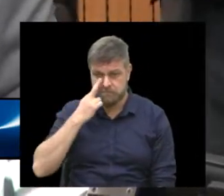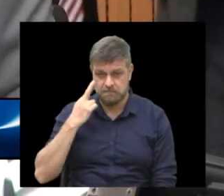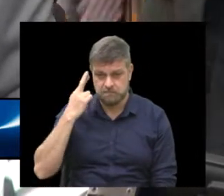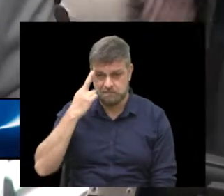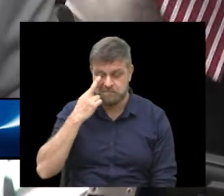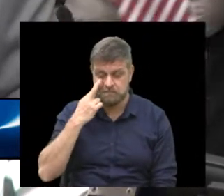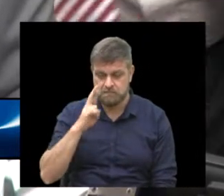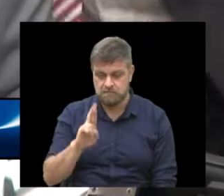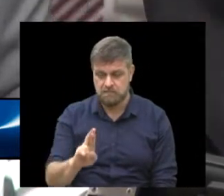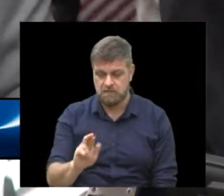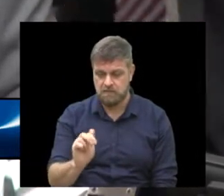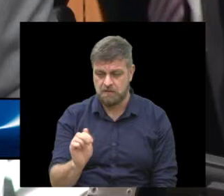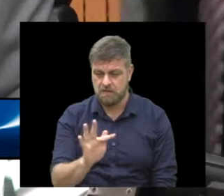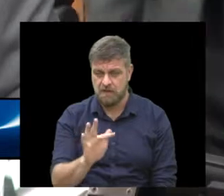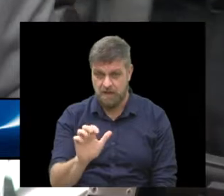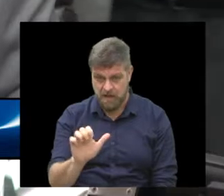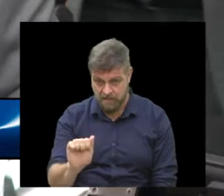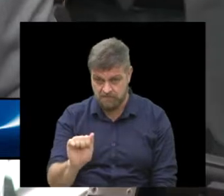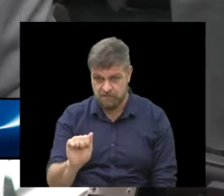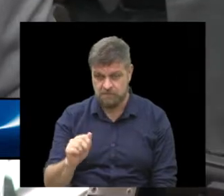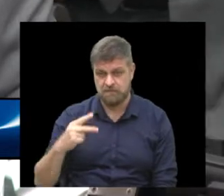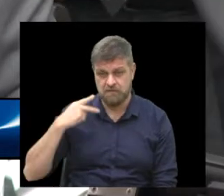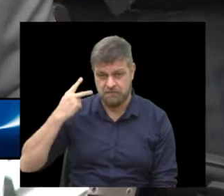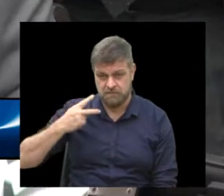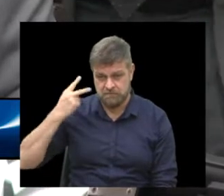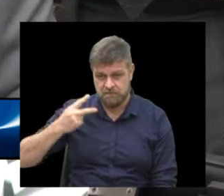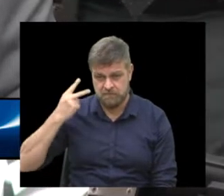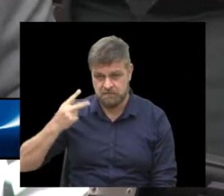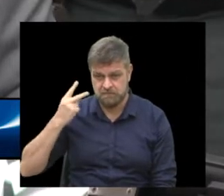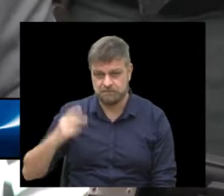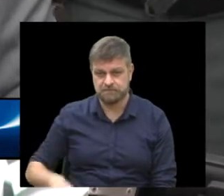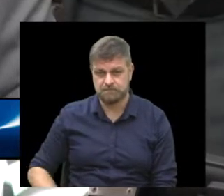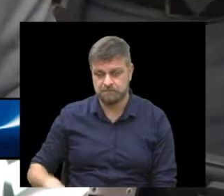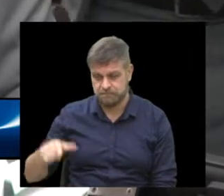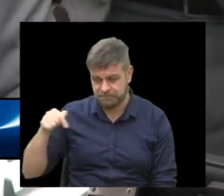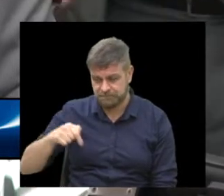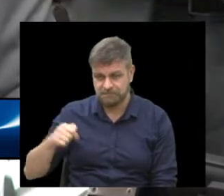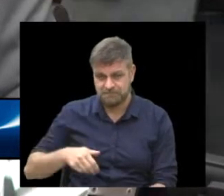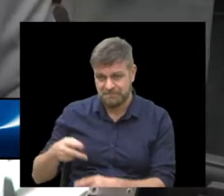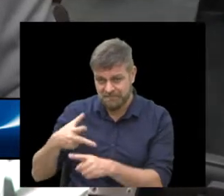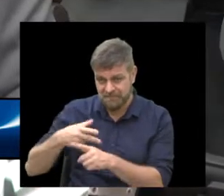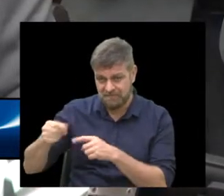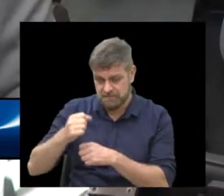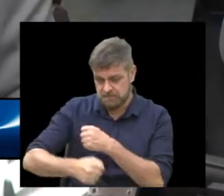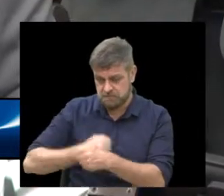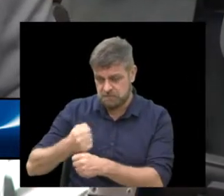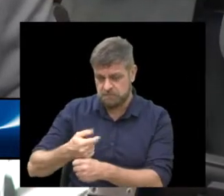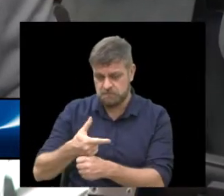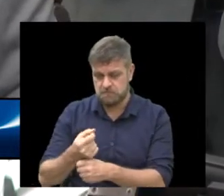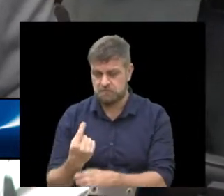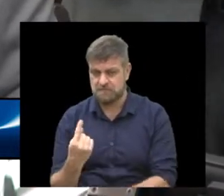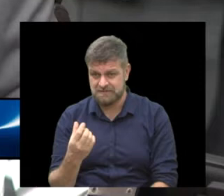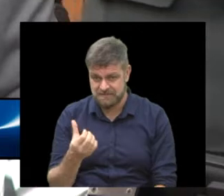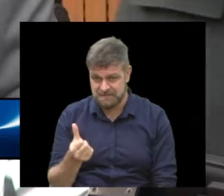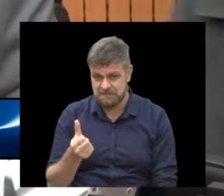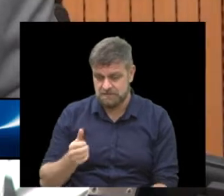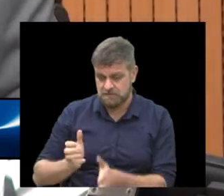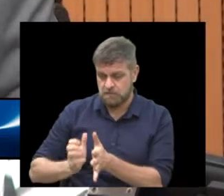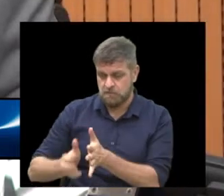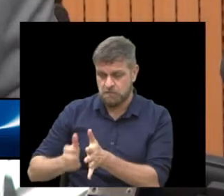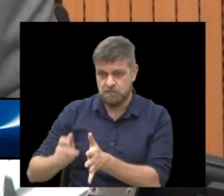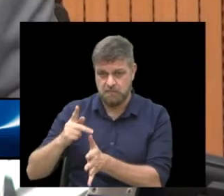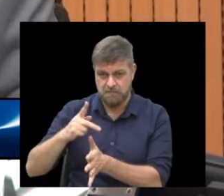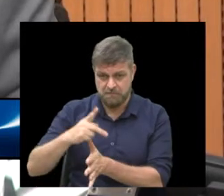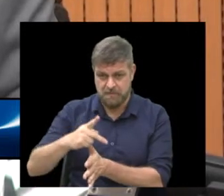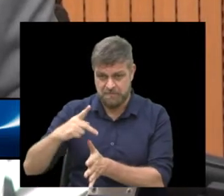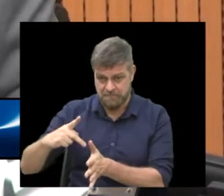Fernando Zimbaldi, Rafa Zimbaldi, vereador titular eleito no pleito do ano de 2016 pelo Partido